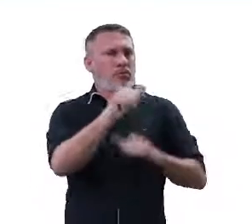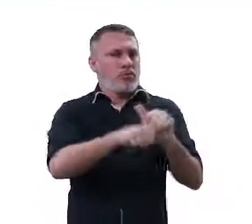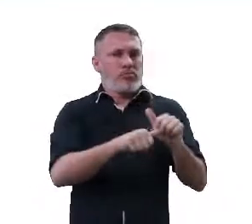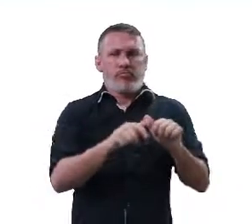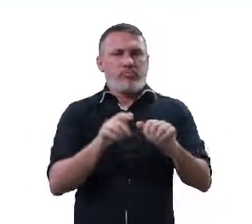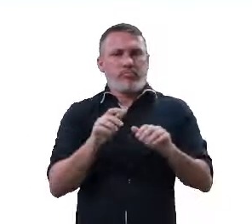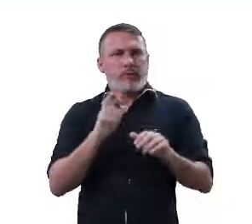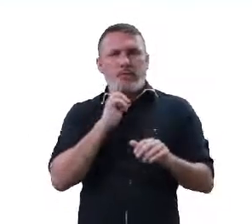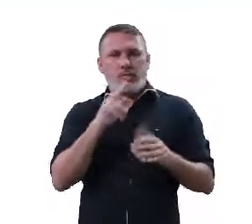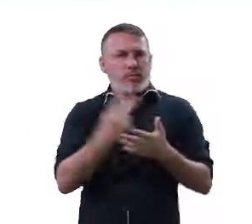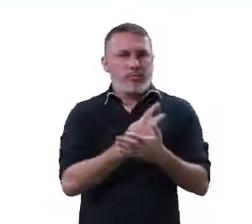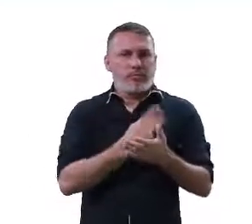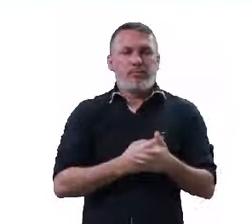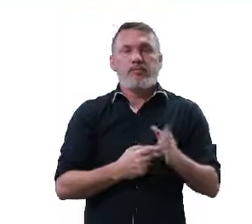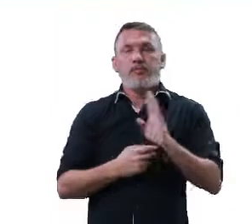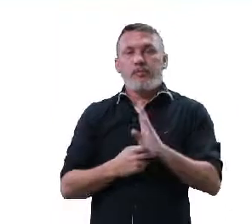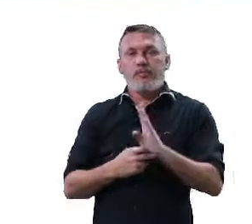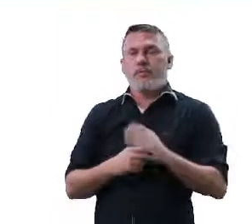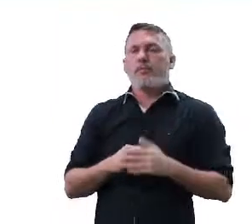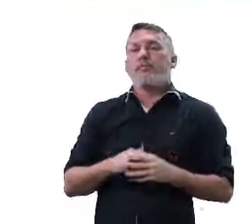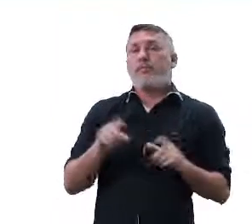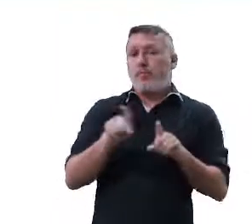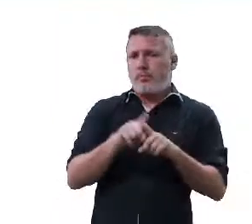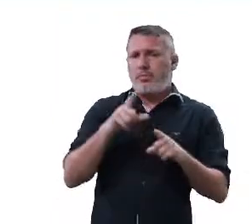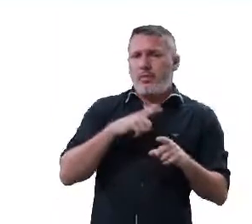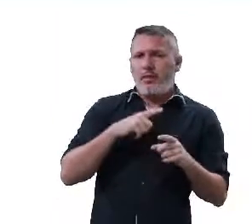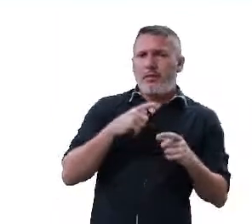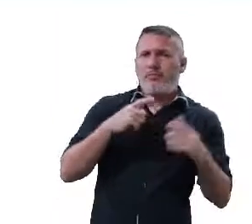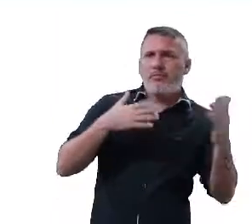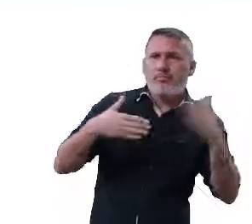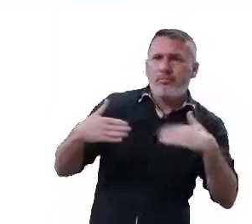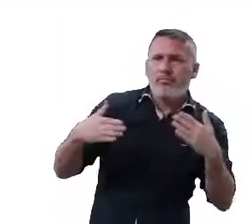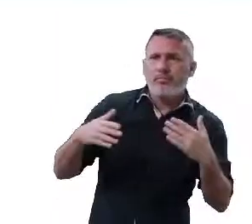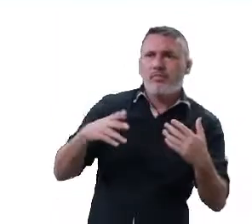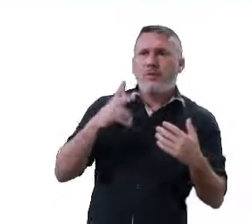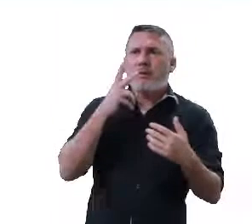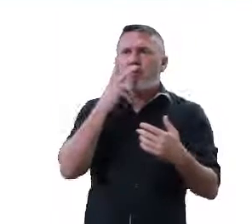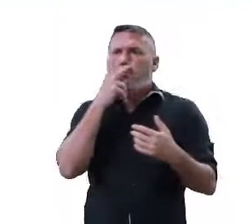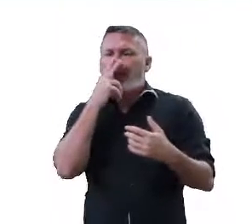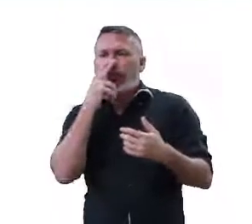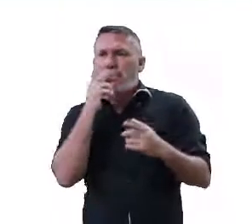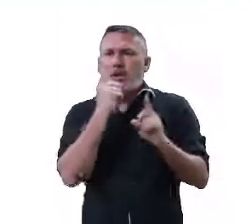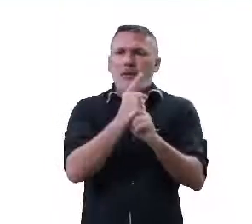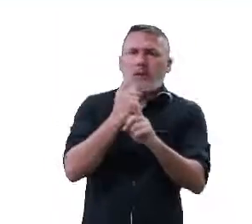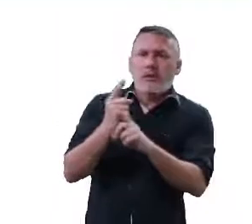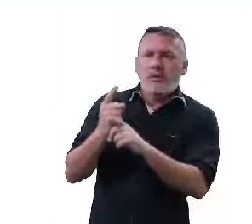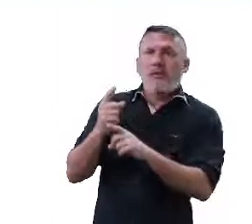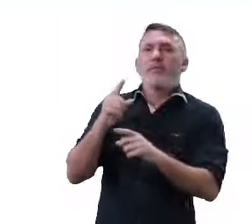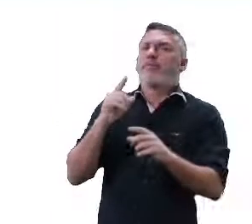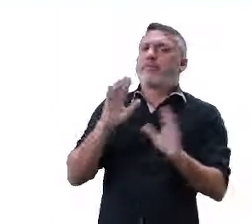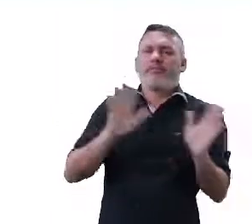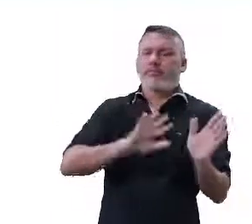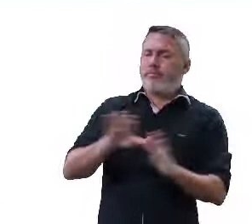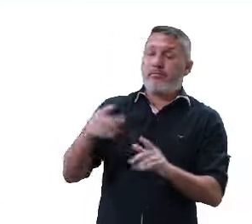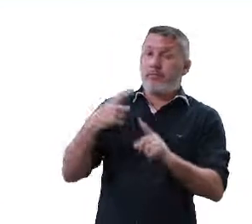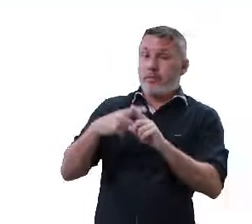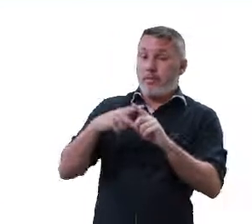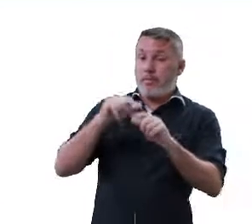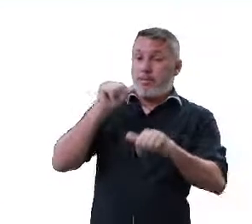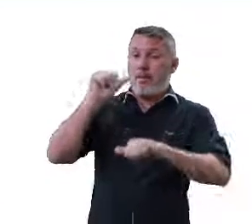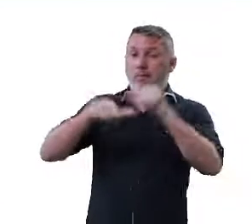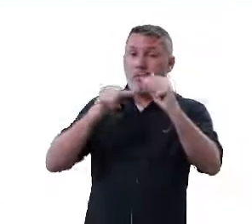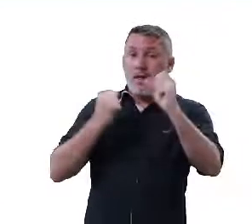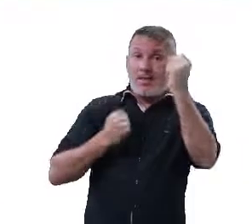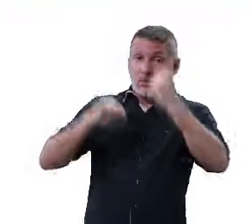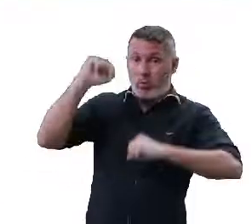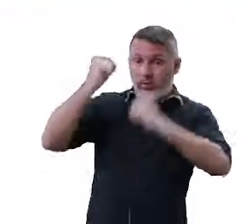fora. Limitação do mercado como meio de especulação? Também não. Nos primeiros momentos da Revolução Industrial, a necessidade